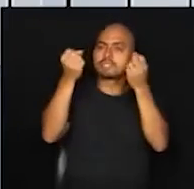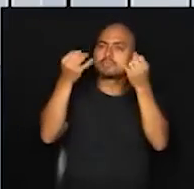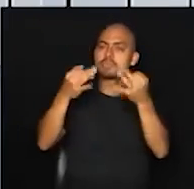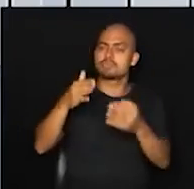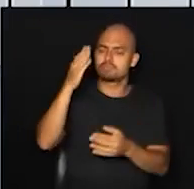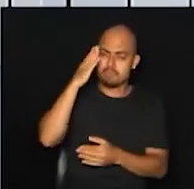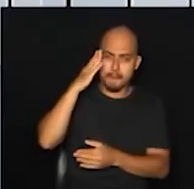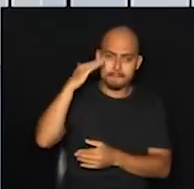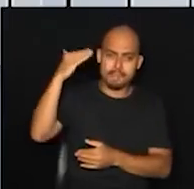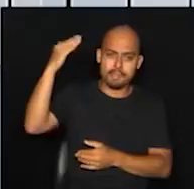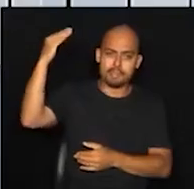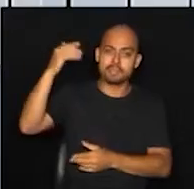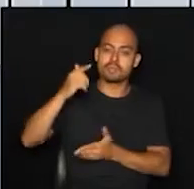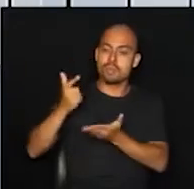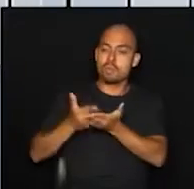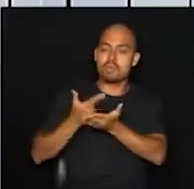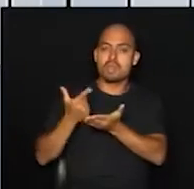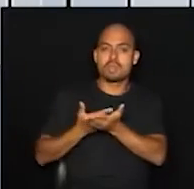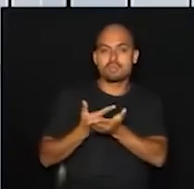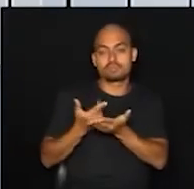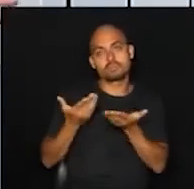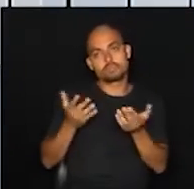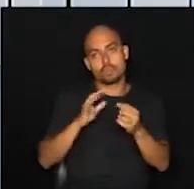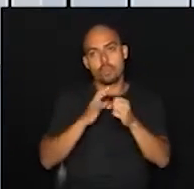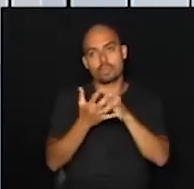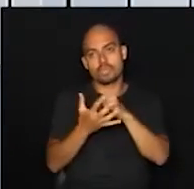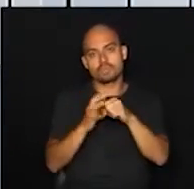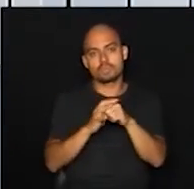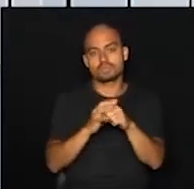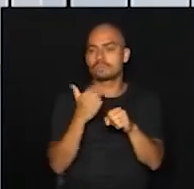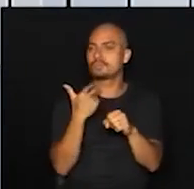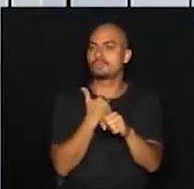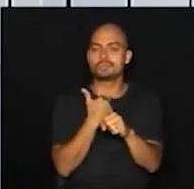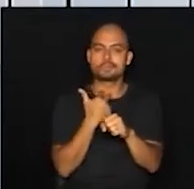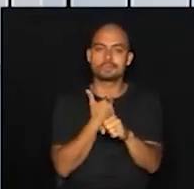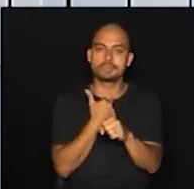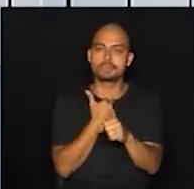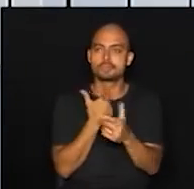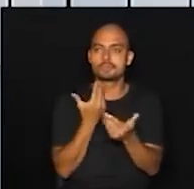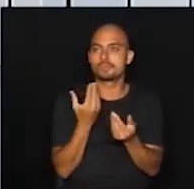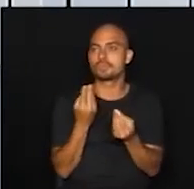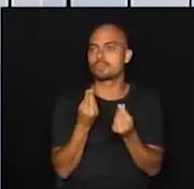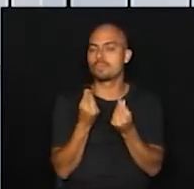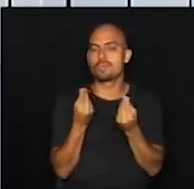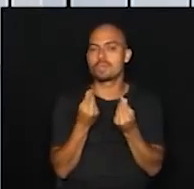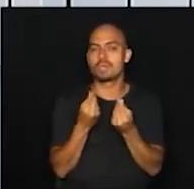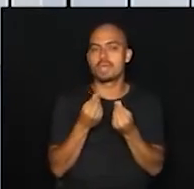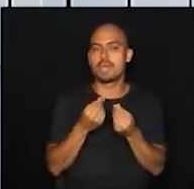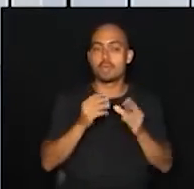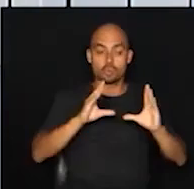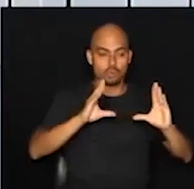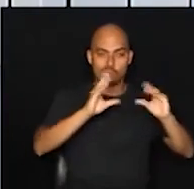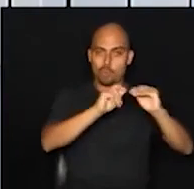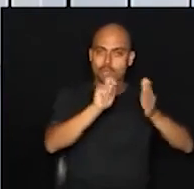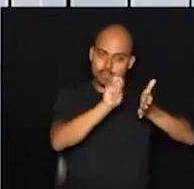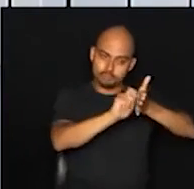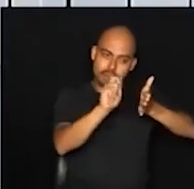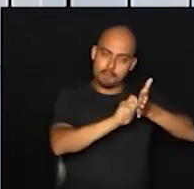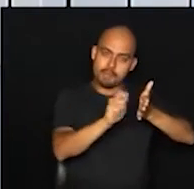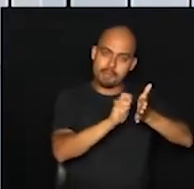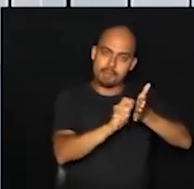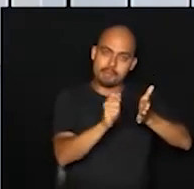Sucesso com o livro. Por conta da pandemia, não pôde fazer aí, né? A noite de autógrafo, como a gente diz,